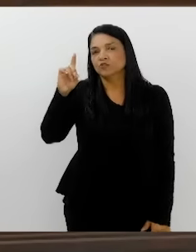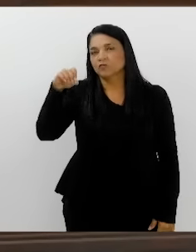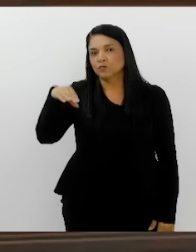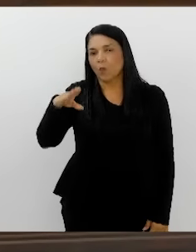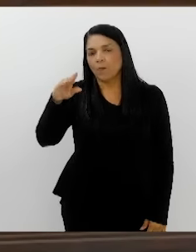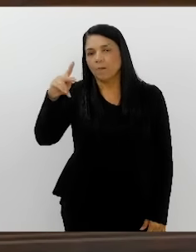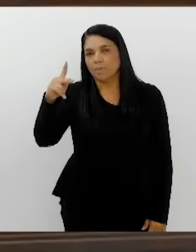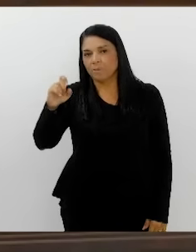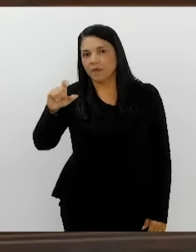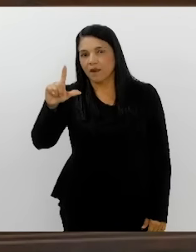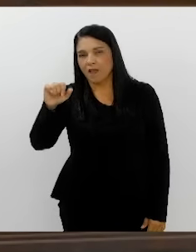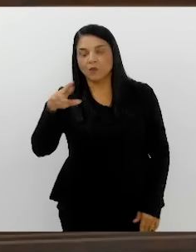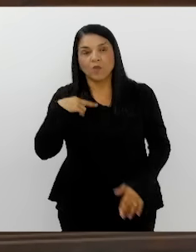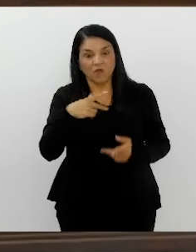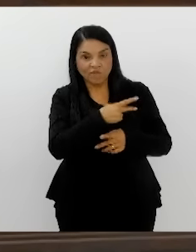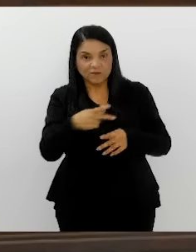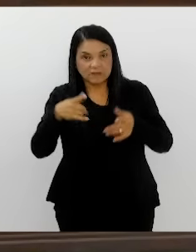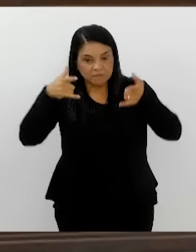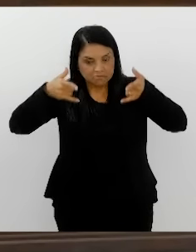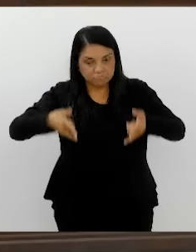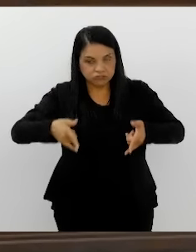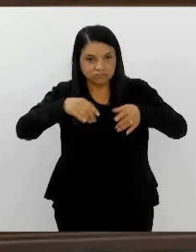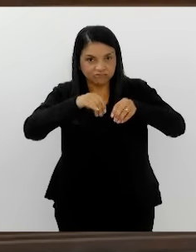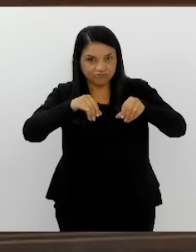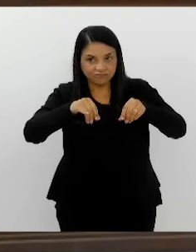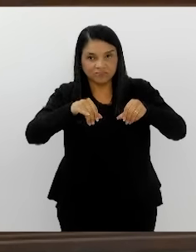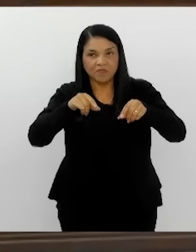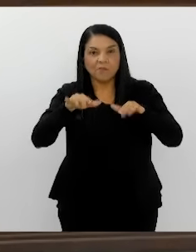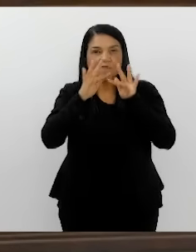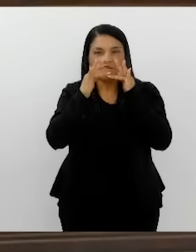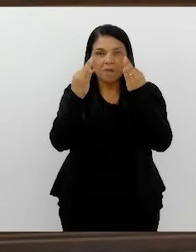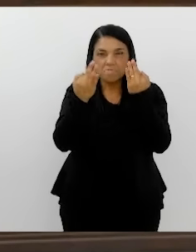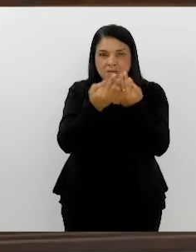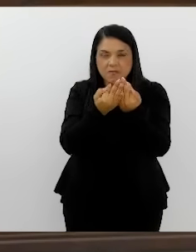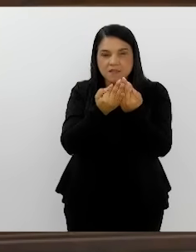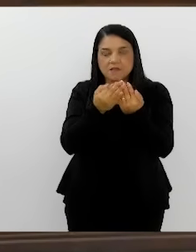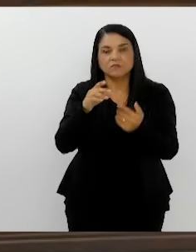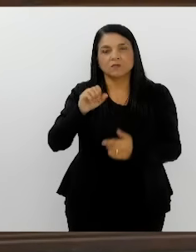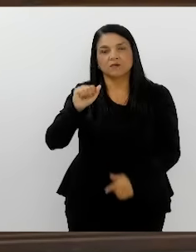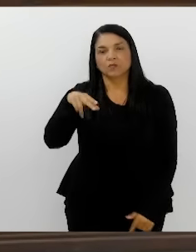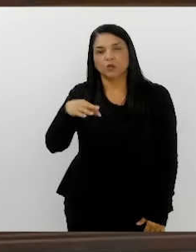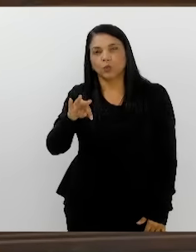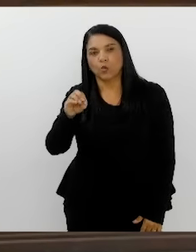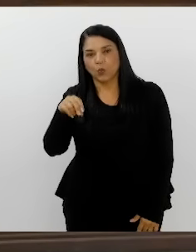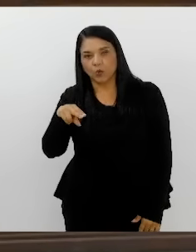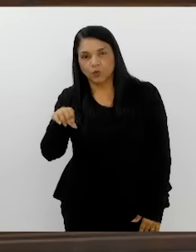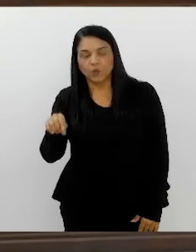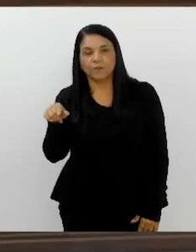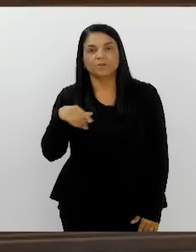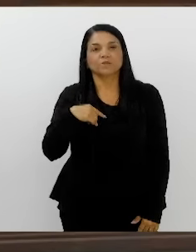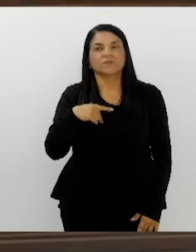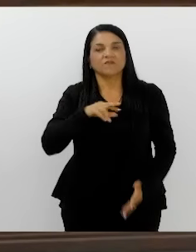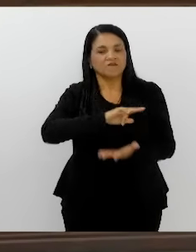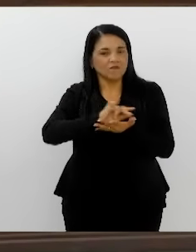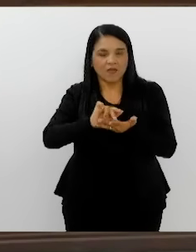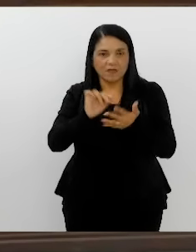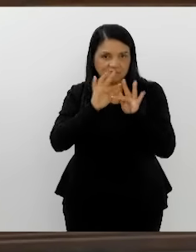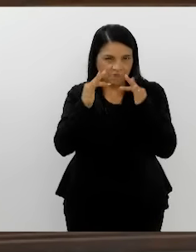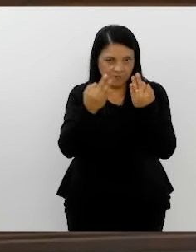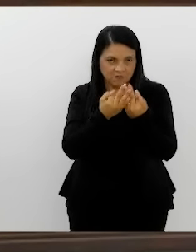o seu túmulo com uma família de terciários, Dona Fé, Antônio, Fátima, seu Pascoal.